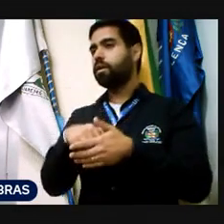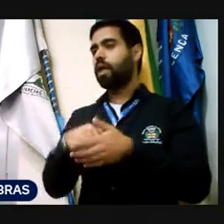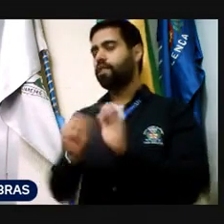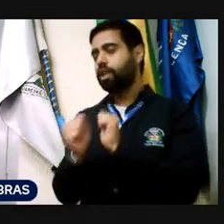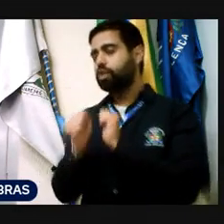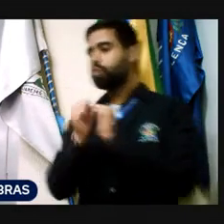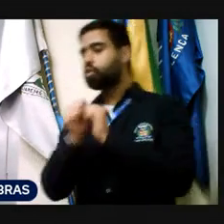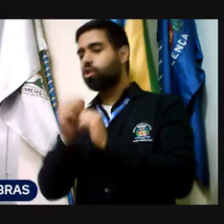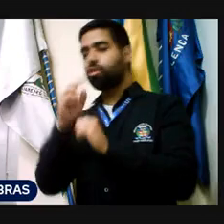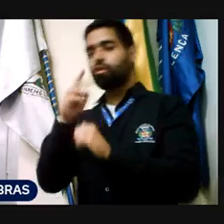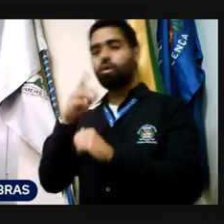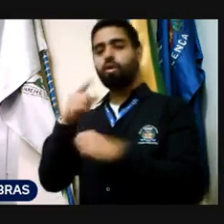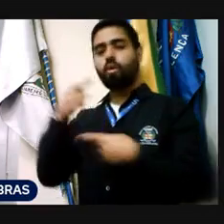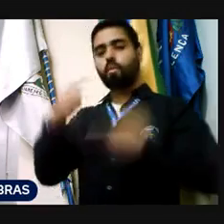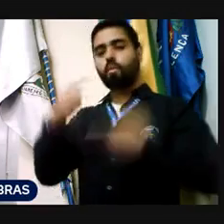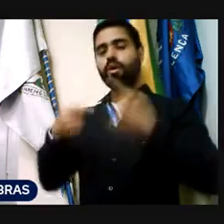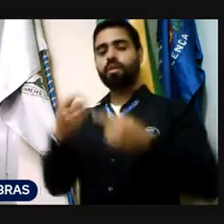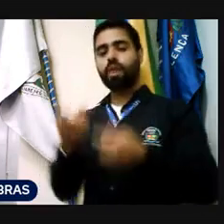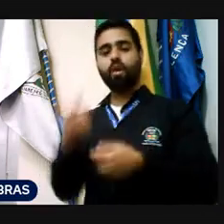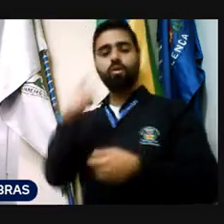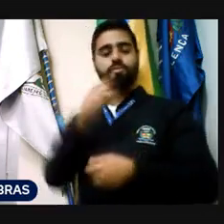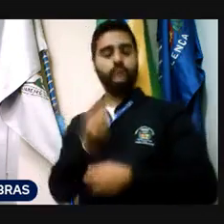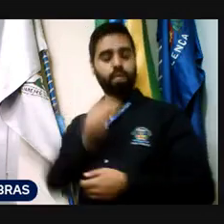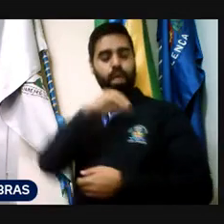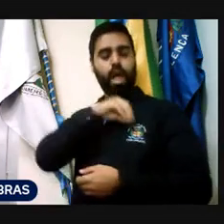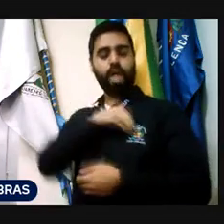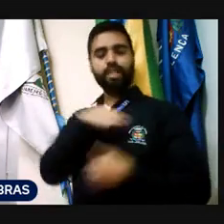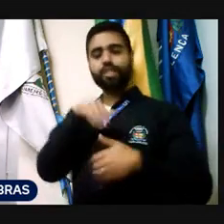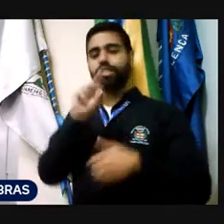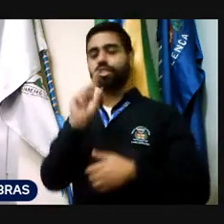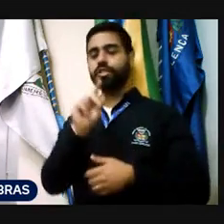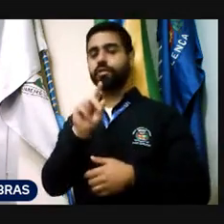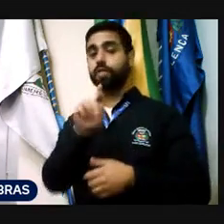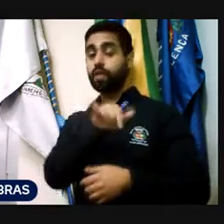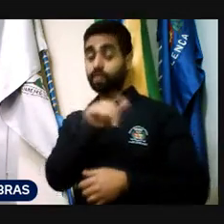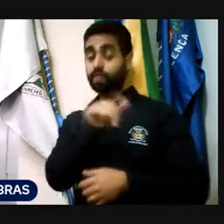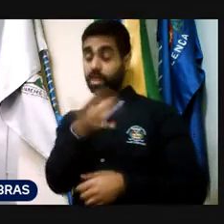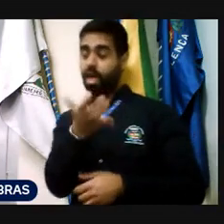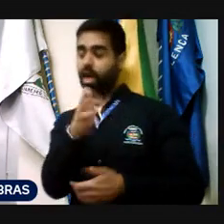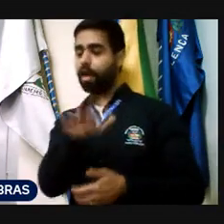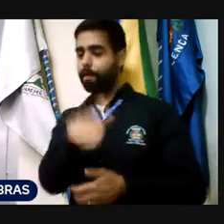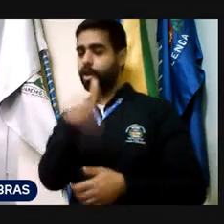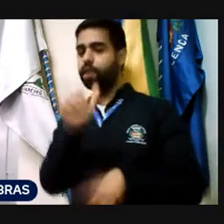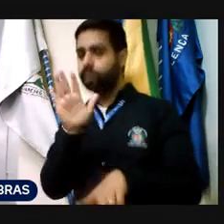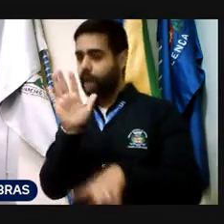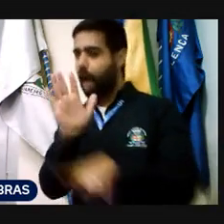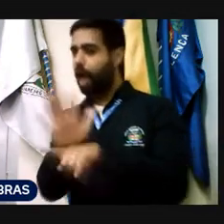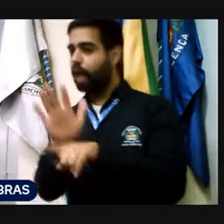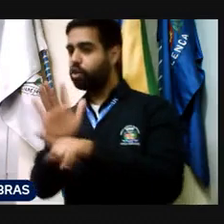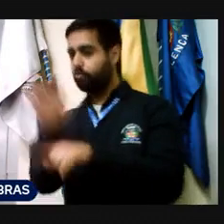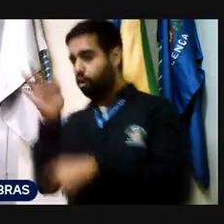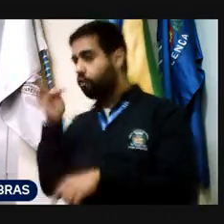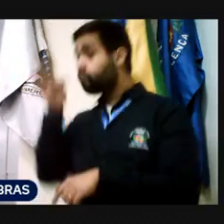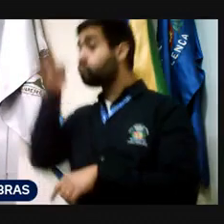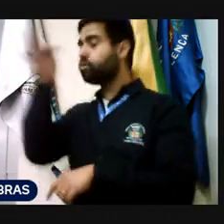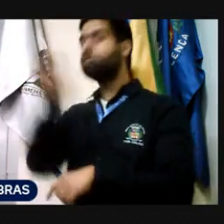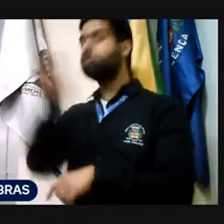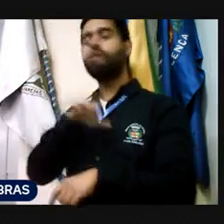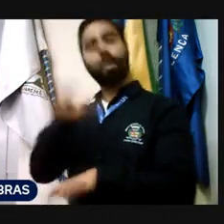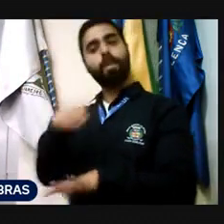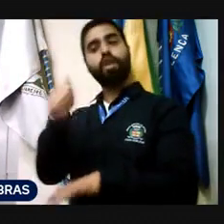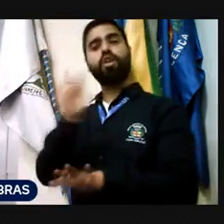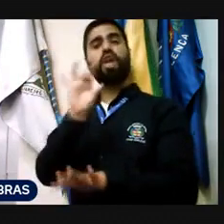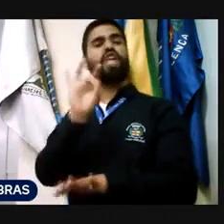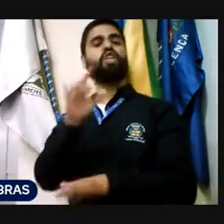político para querer encher o bolso de dinheiro. Não é assim. Se você quer ver melhoria, você ajuda para a melhoria chegar. Não